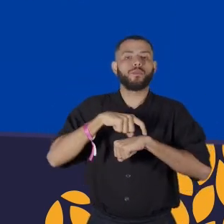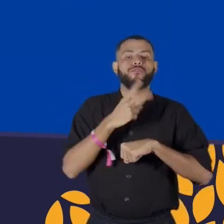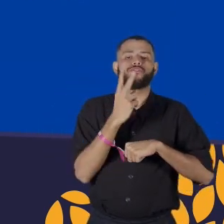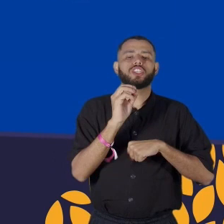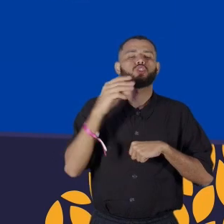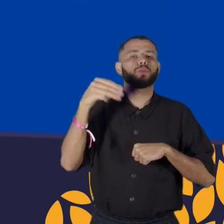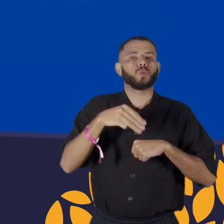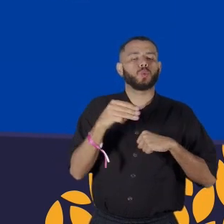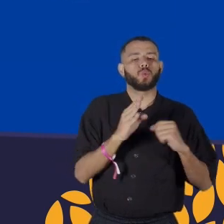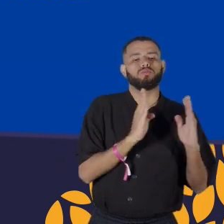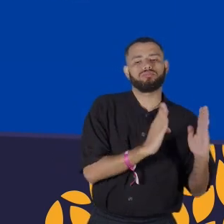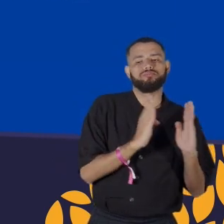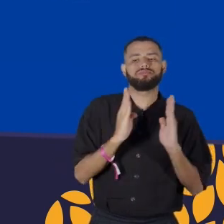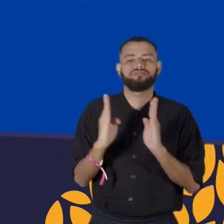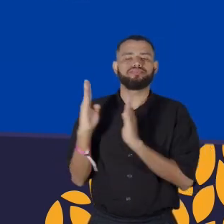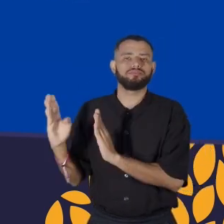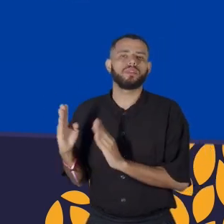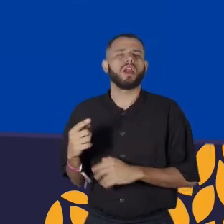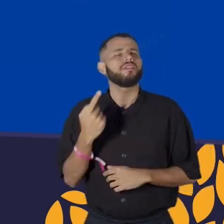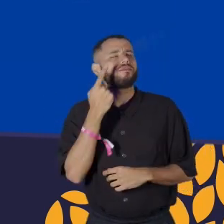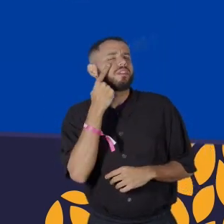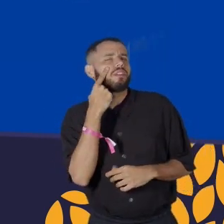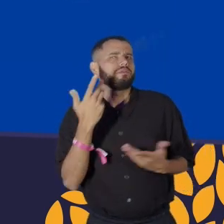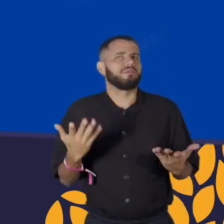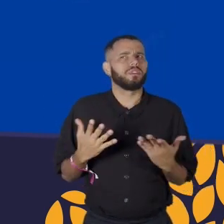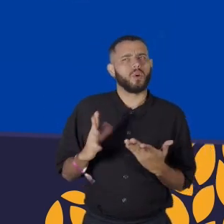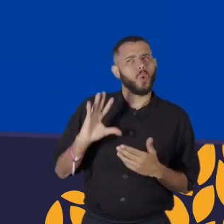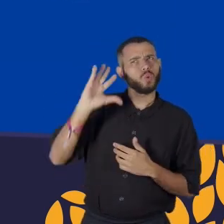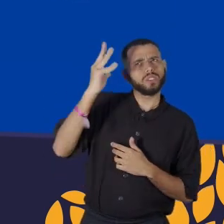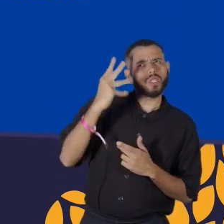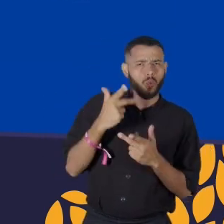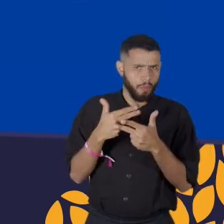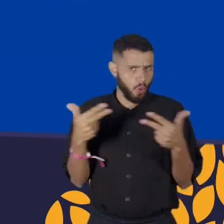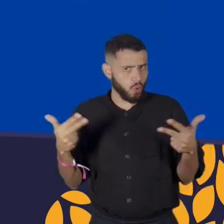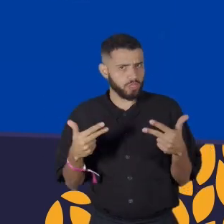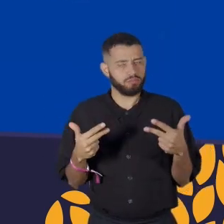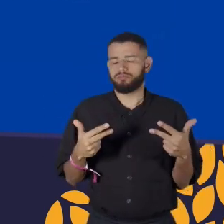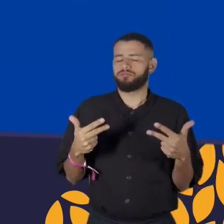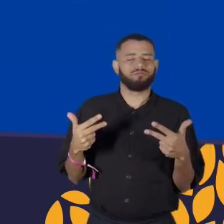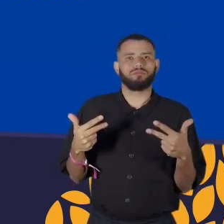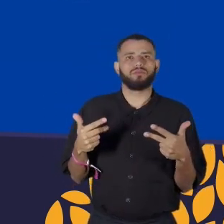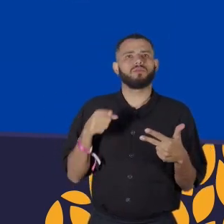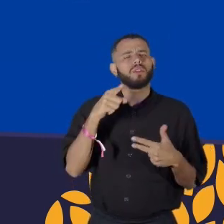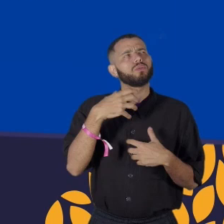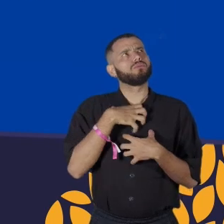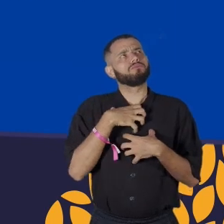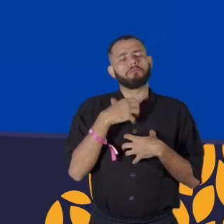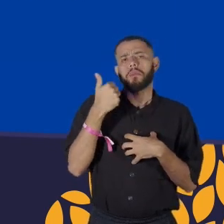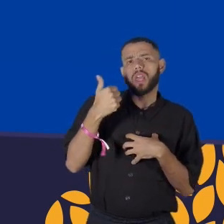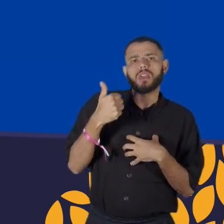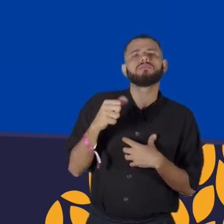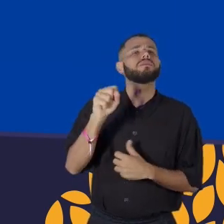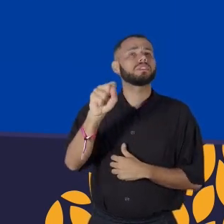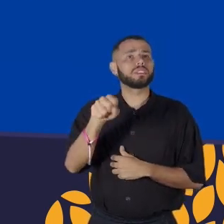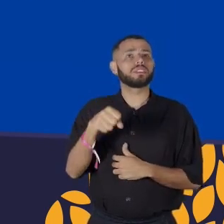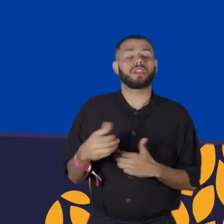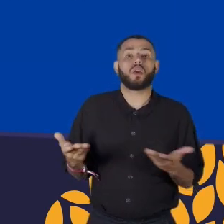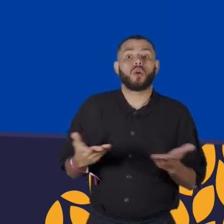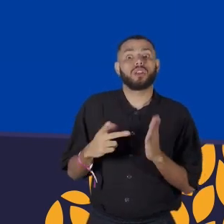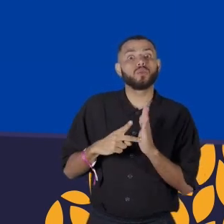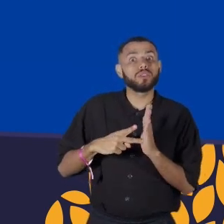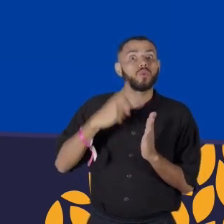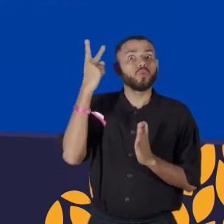analisava. Aconteceu alguma coisa? Não. Me senti bem? Senti. Vou para o segundo round? Posso